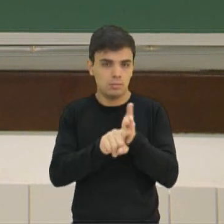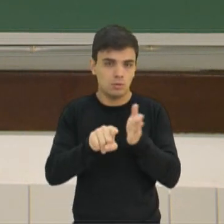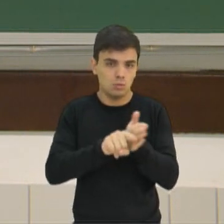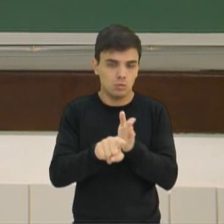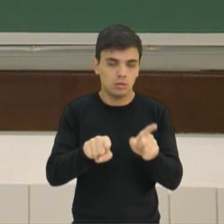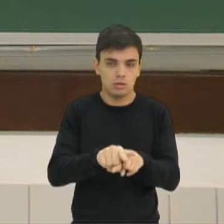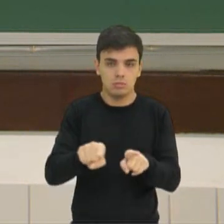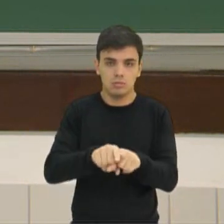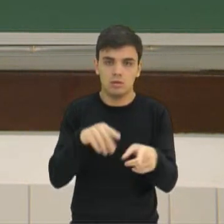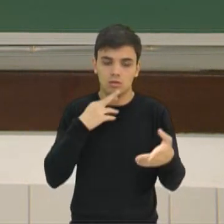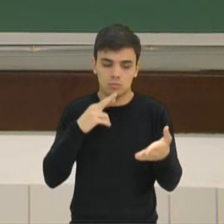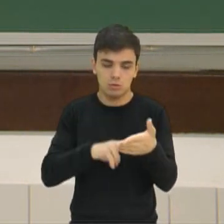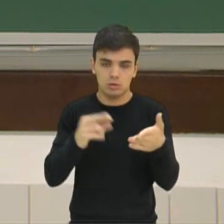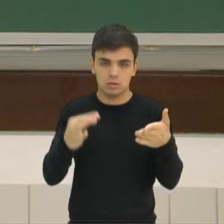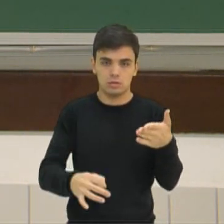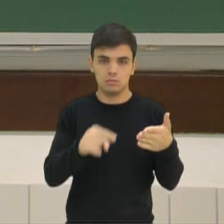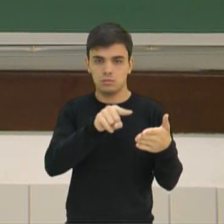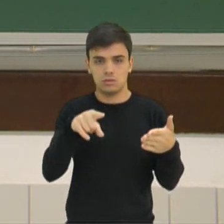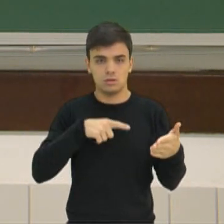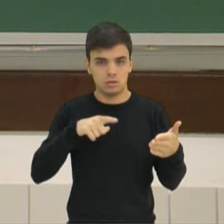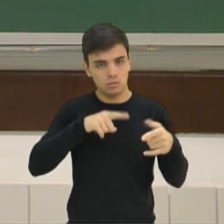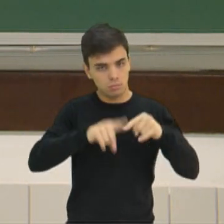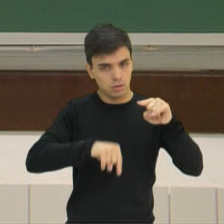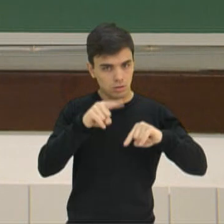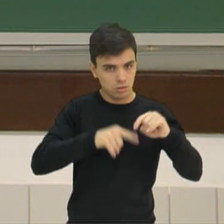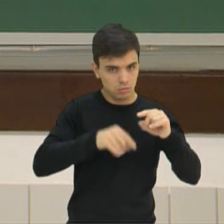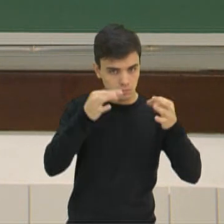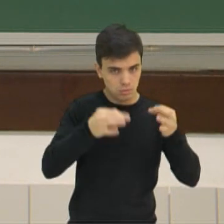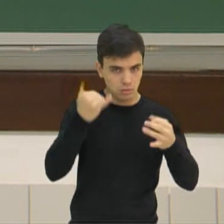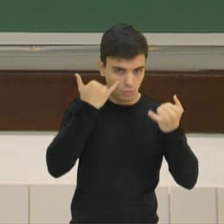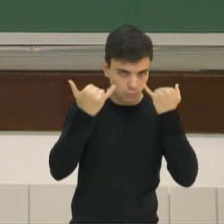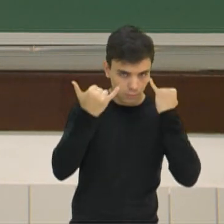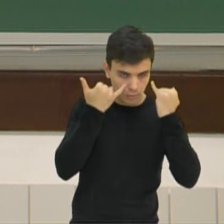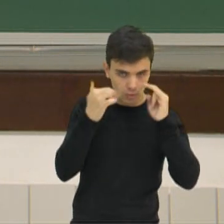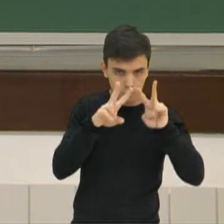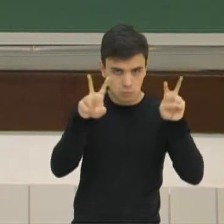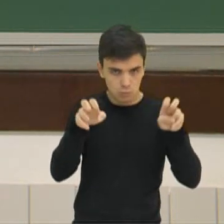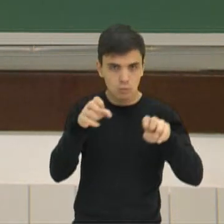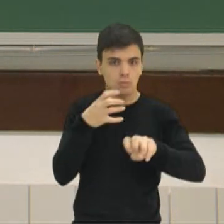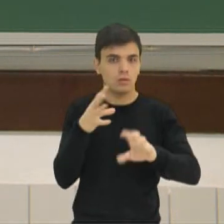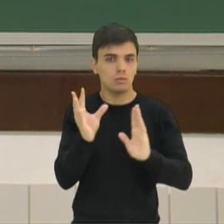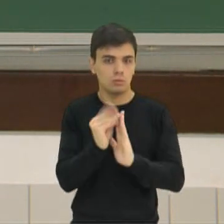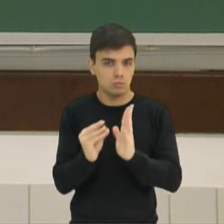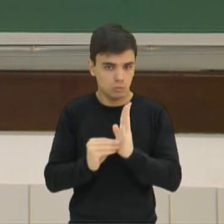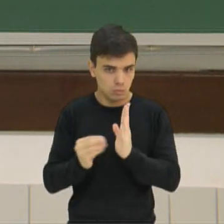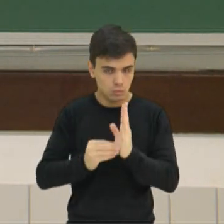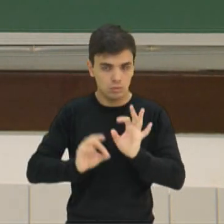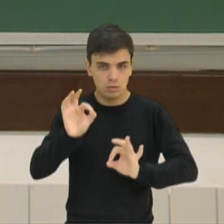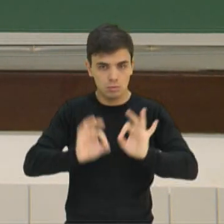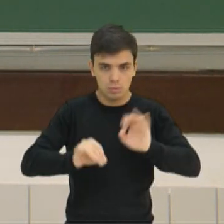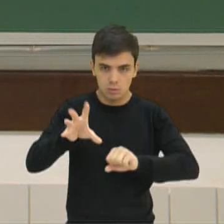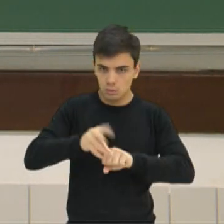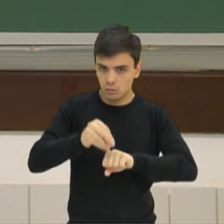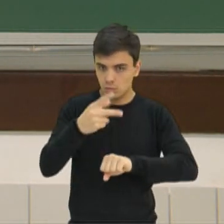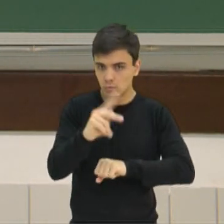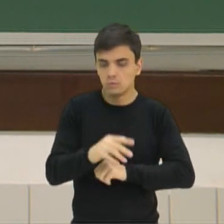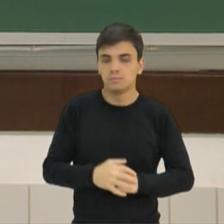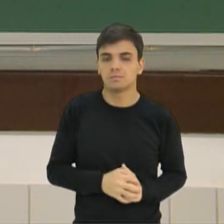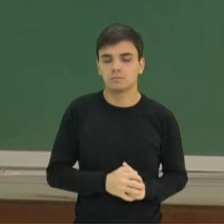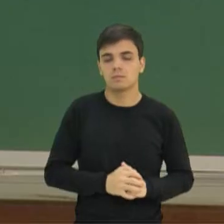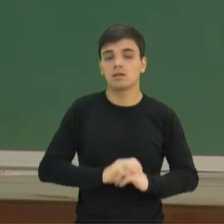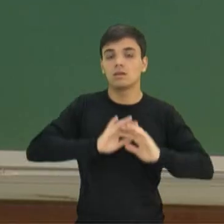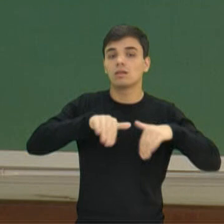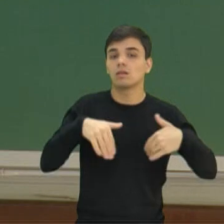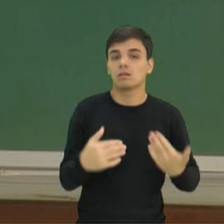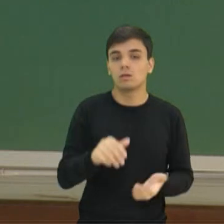depois a resposta correta para que vocês tenham aí certinho a informação e vão organizando o conhecimento de vocês. Então, os fatores antrópicos,